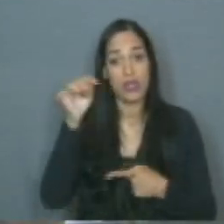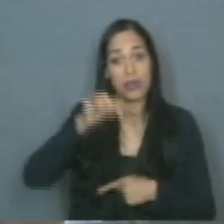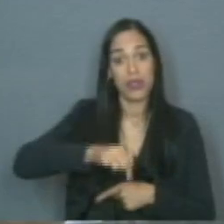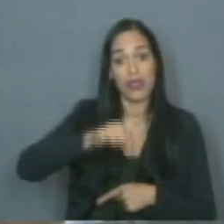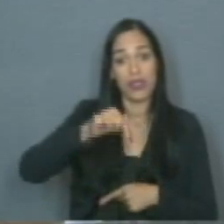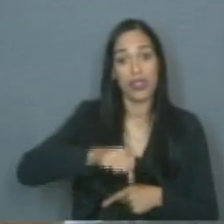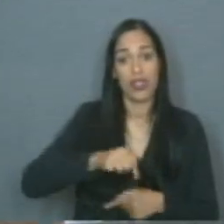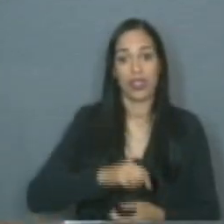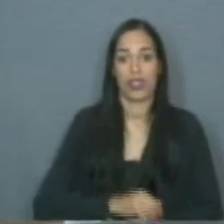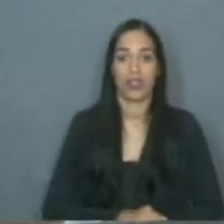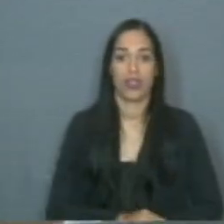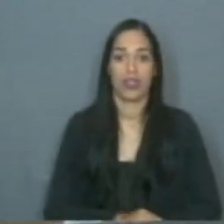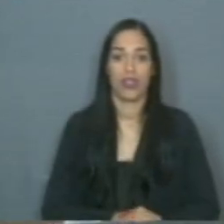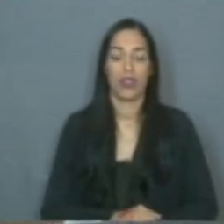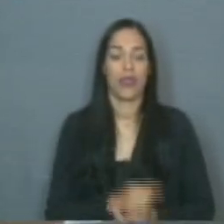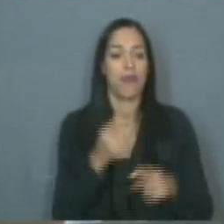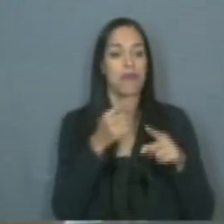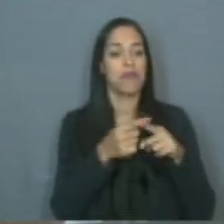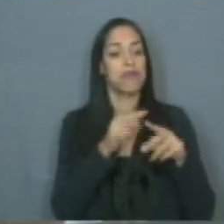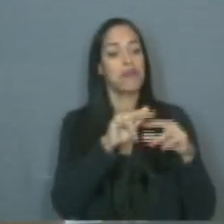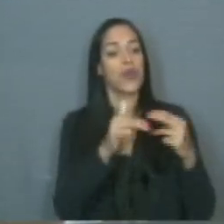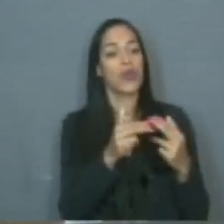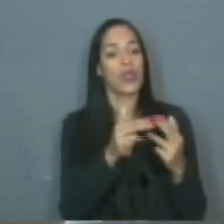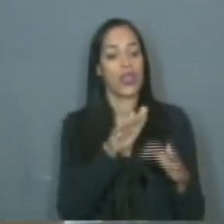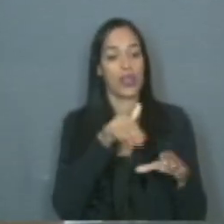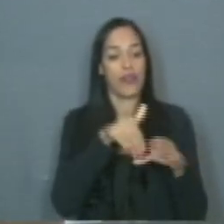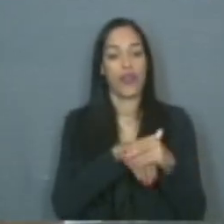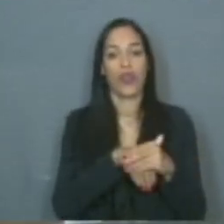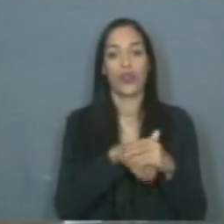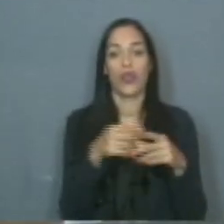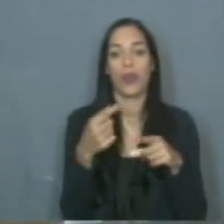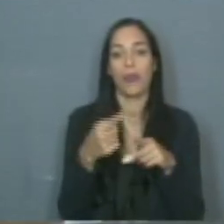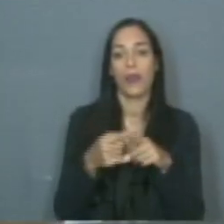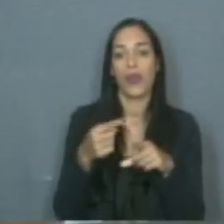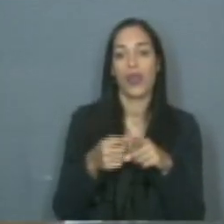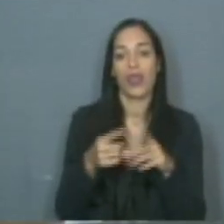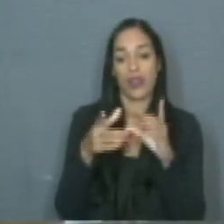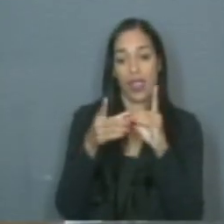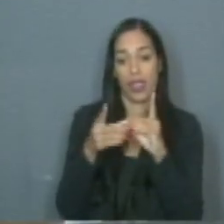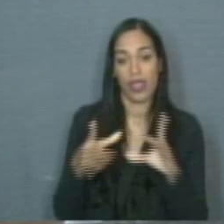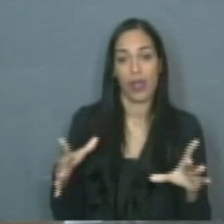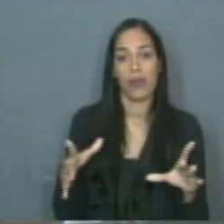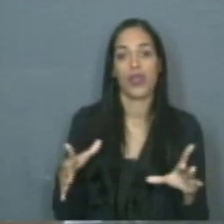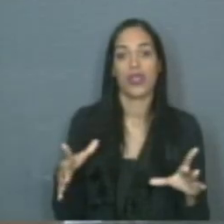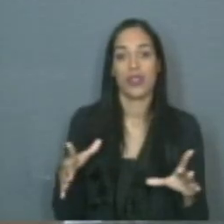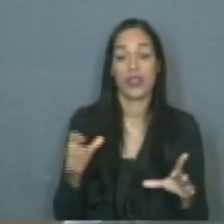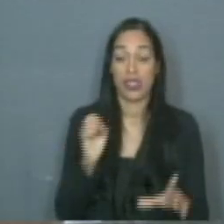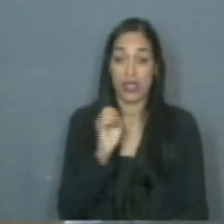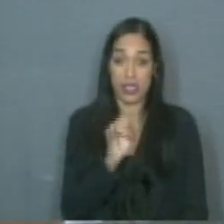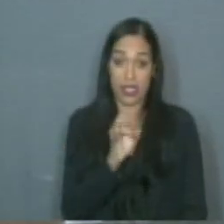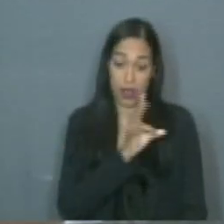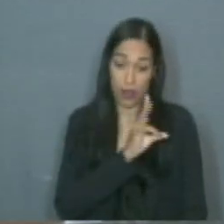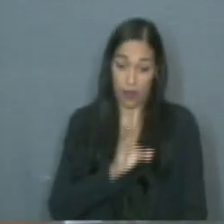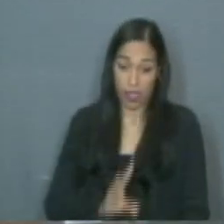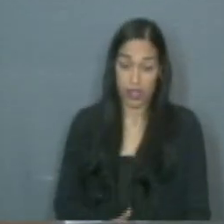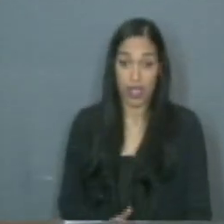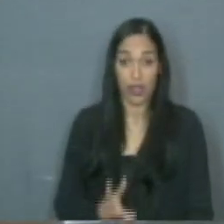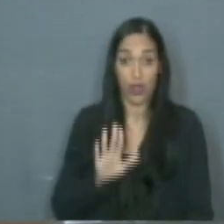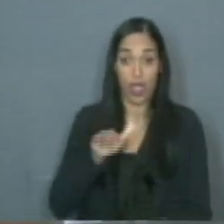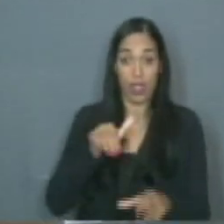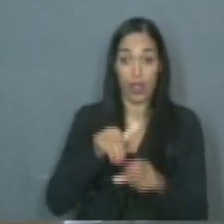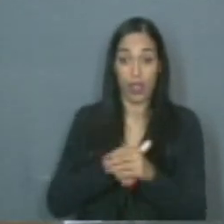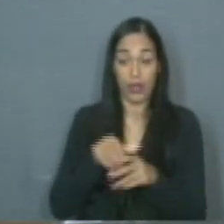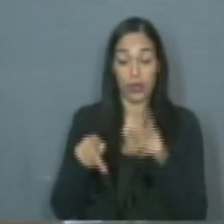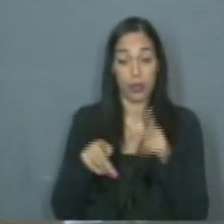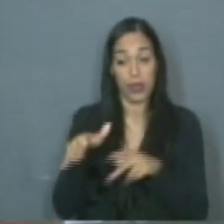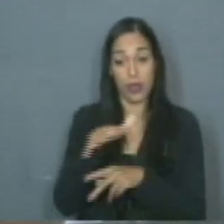Para que ter voto? Para que ter democracia? Se um vereador eleito pelo povo não pode